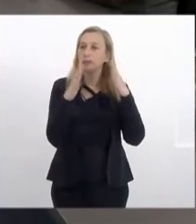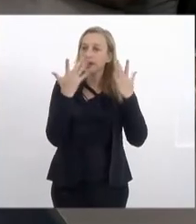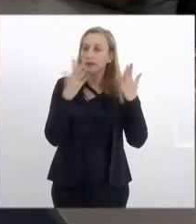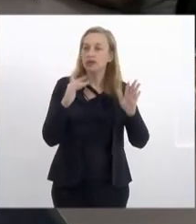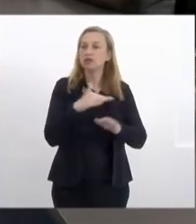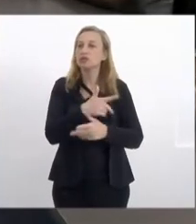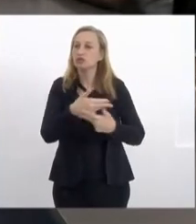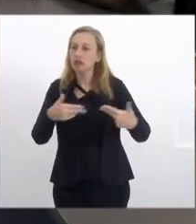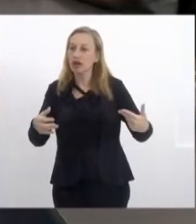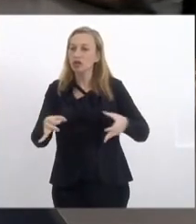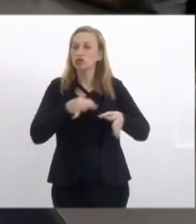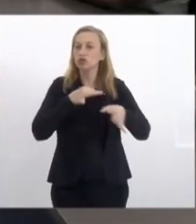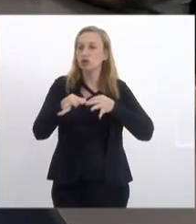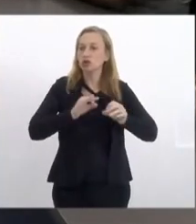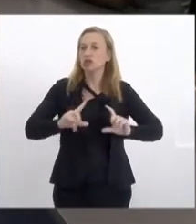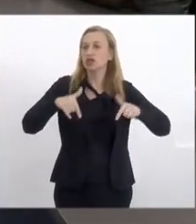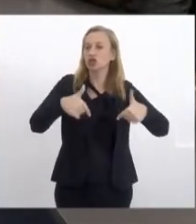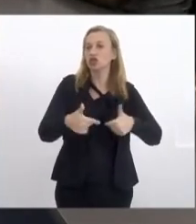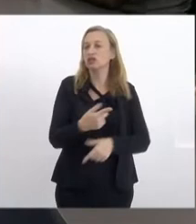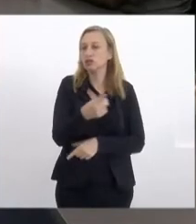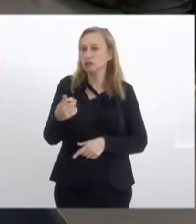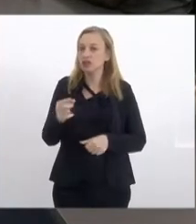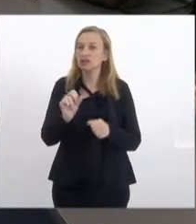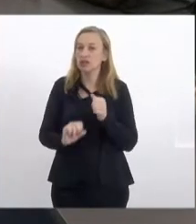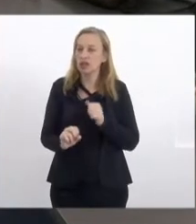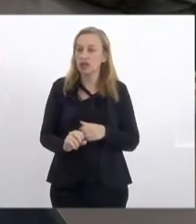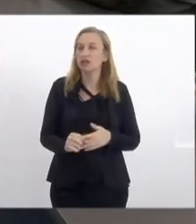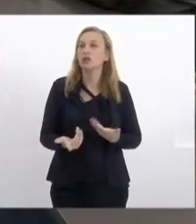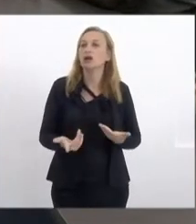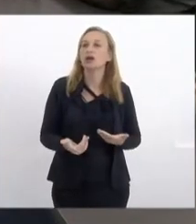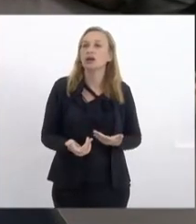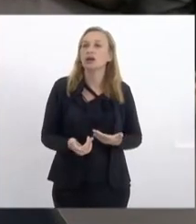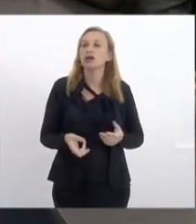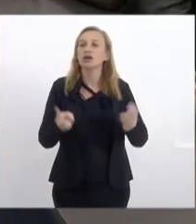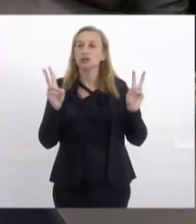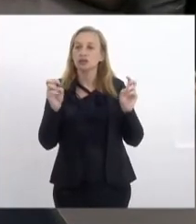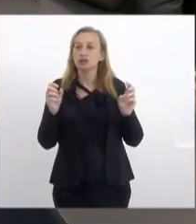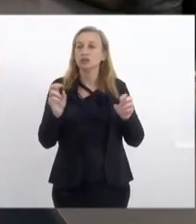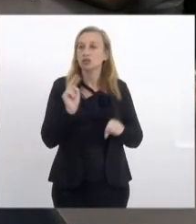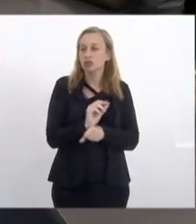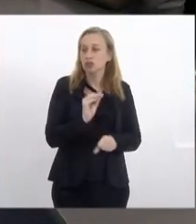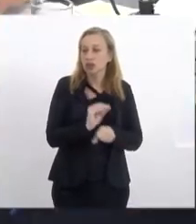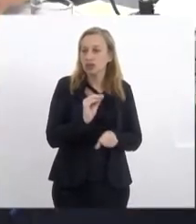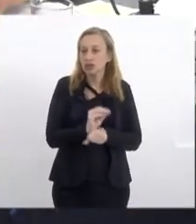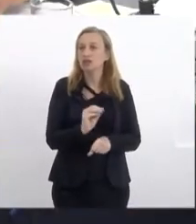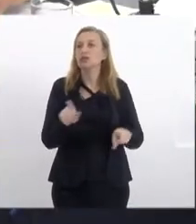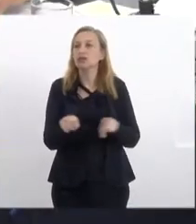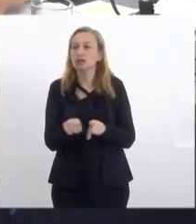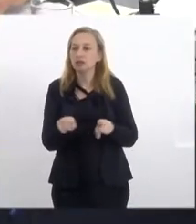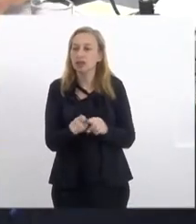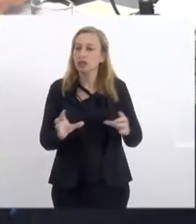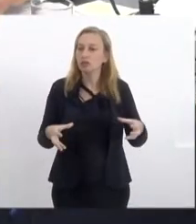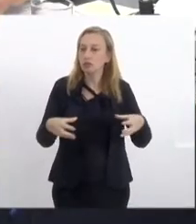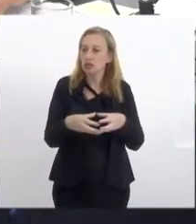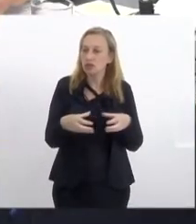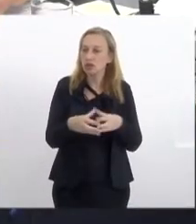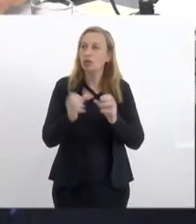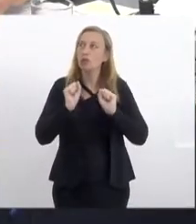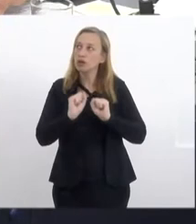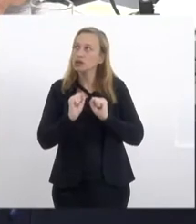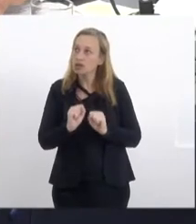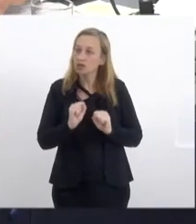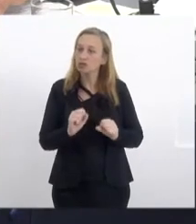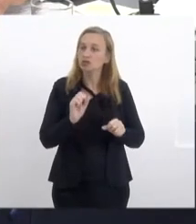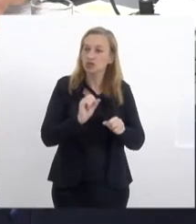vários programas, por várias ações que vocês têm ali feito pela questão da prevenção. E aí, através da comissão, a gente possa